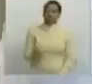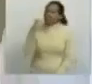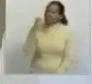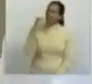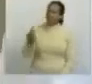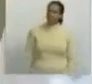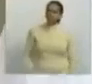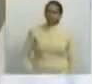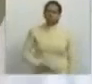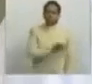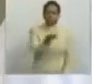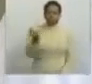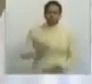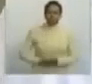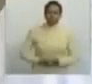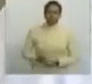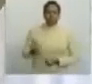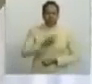Bandos de covardes.